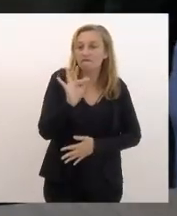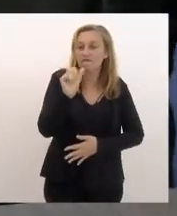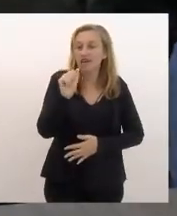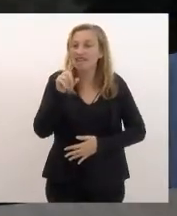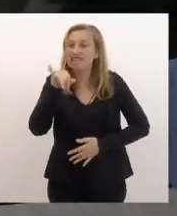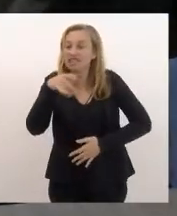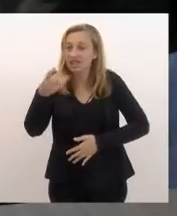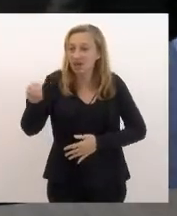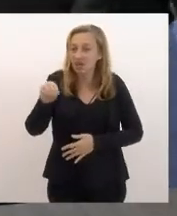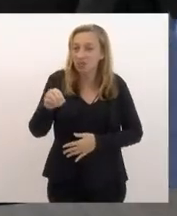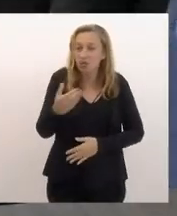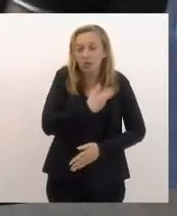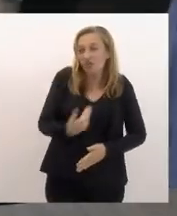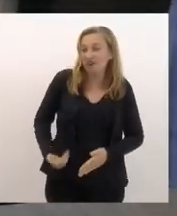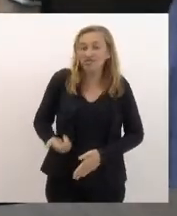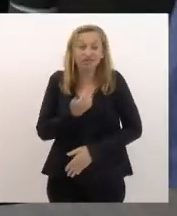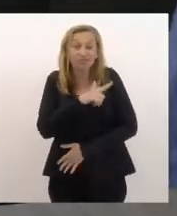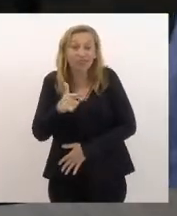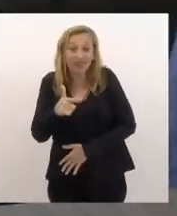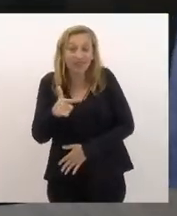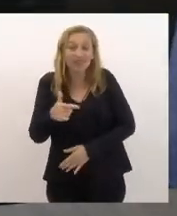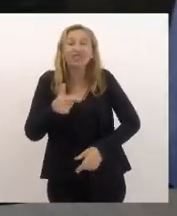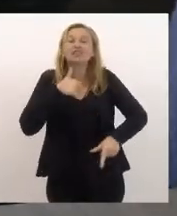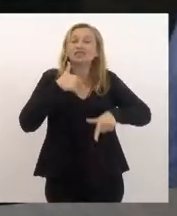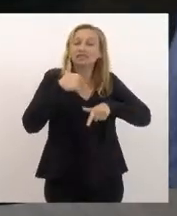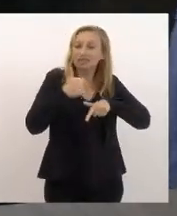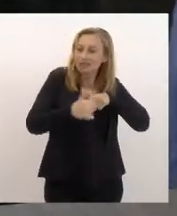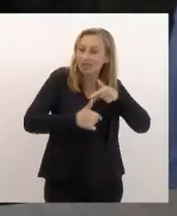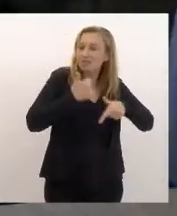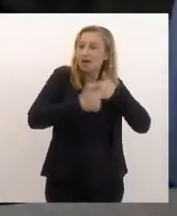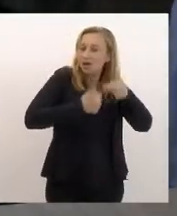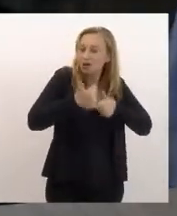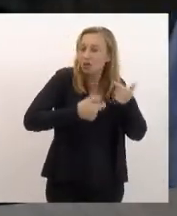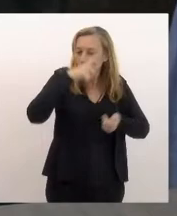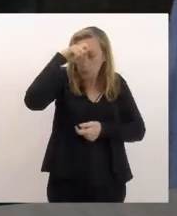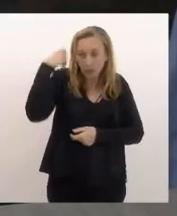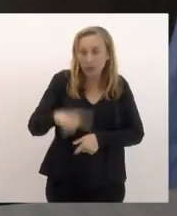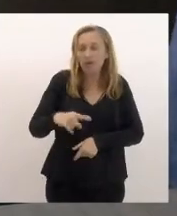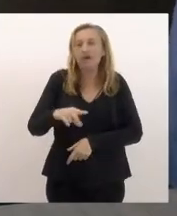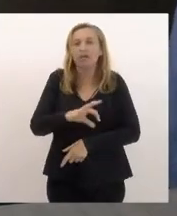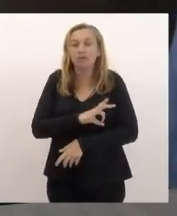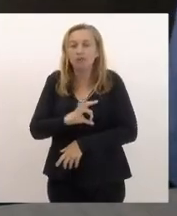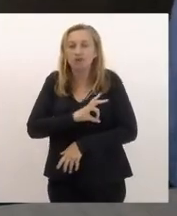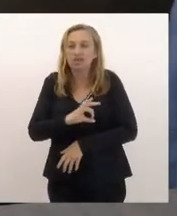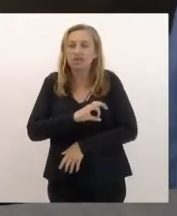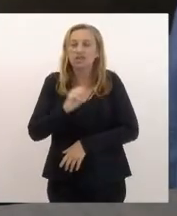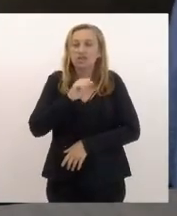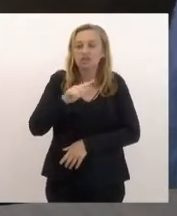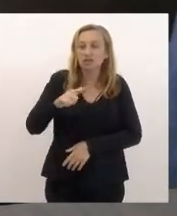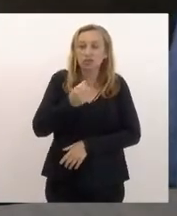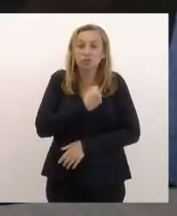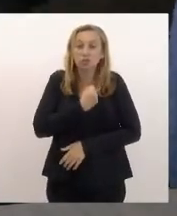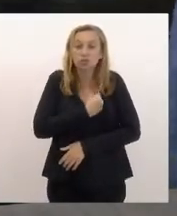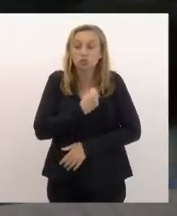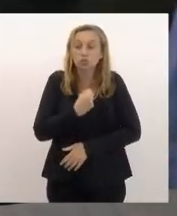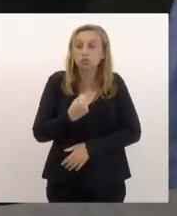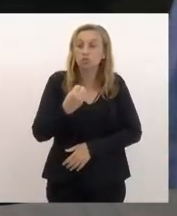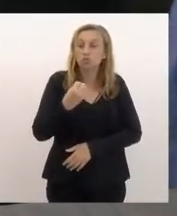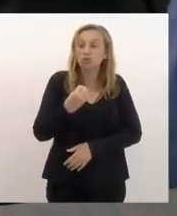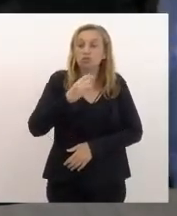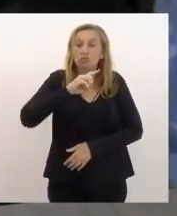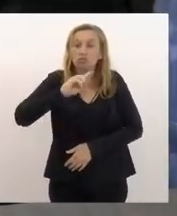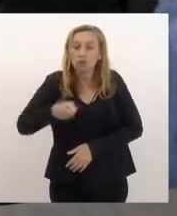O governo não tem isso. O governo trabalhou duro e a Polícia Civil tem um número emblemático.